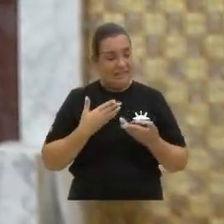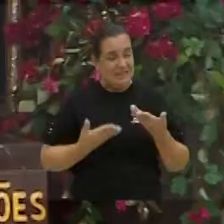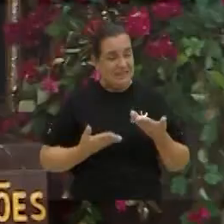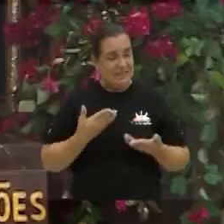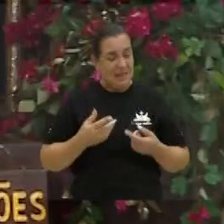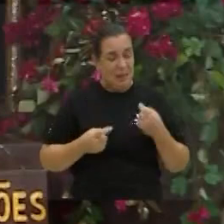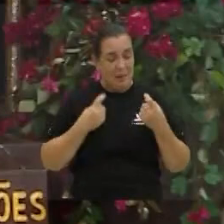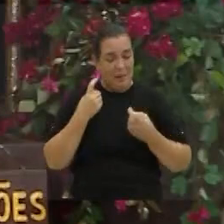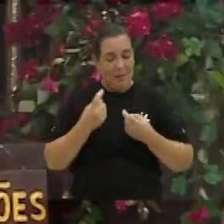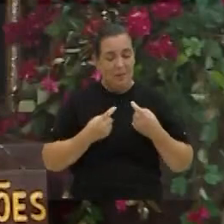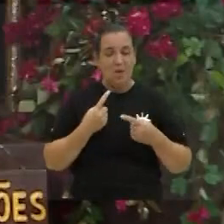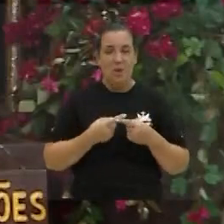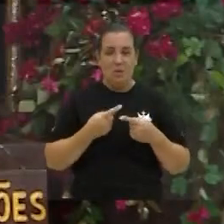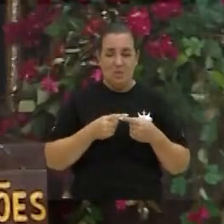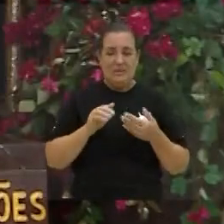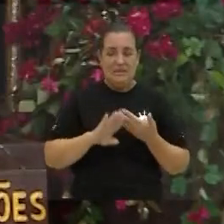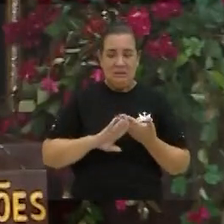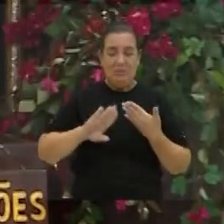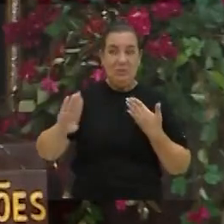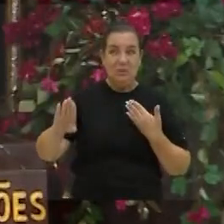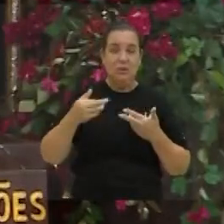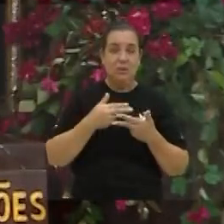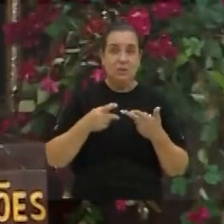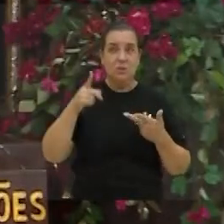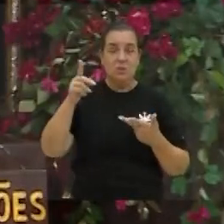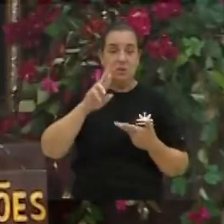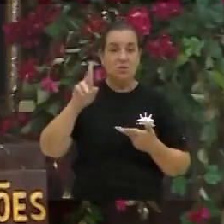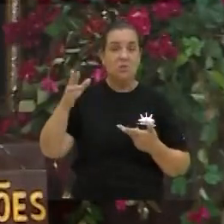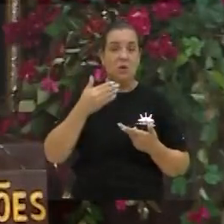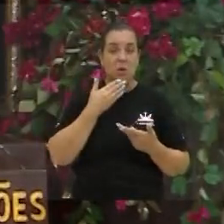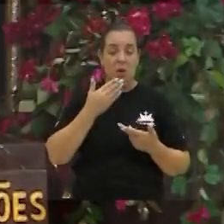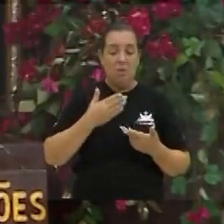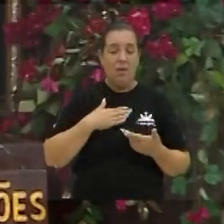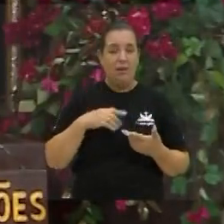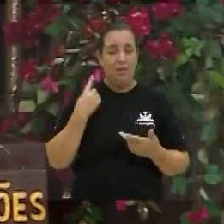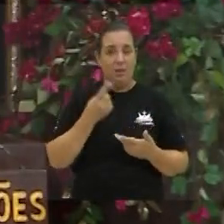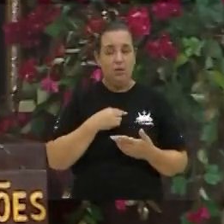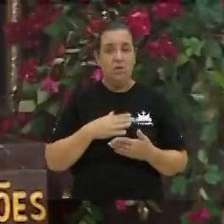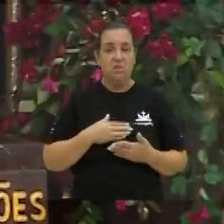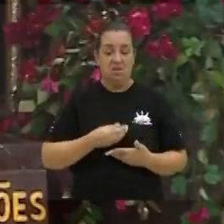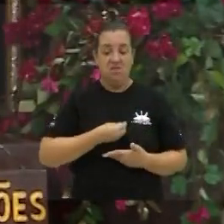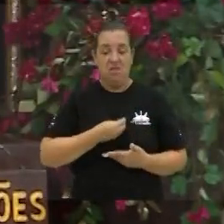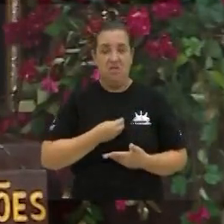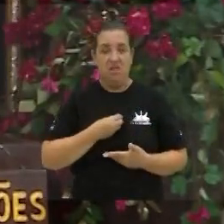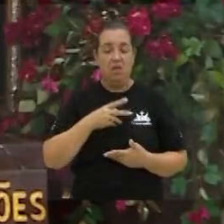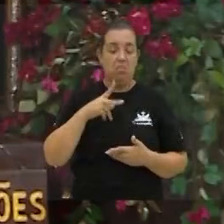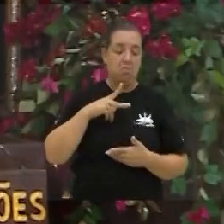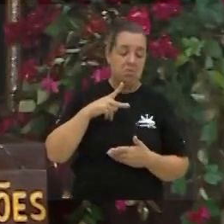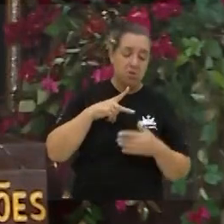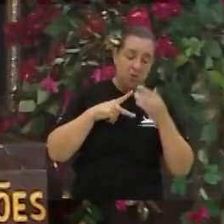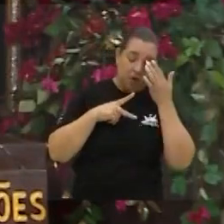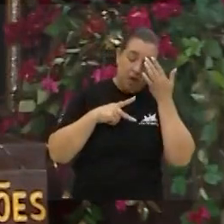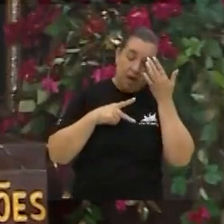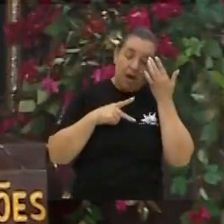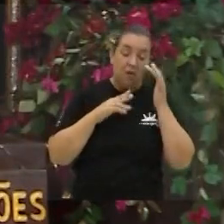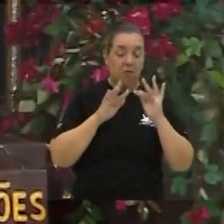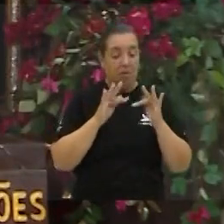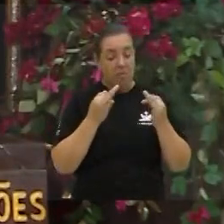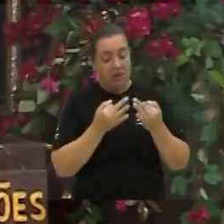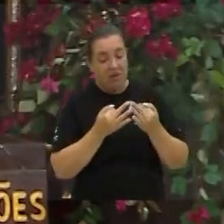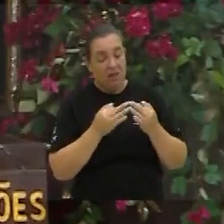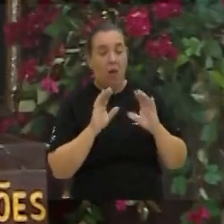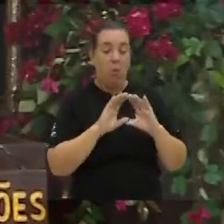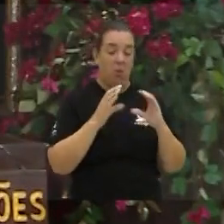porque estamos muito longe do que o Senhor pede, na vida pessoal, na família e até nossas